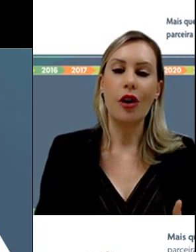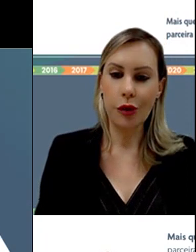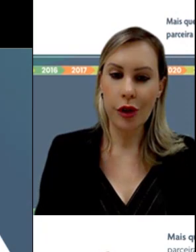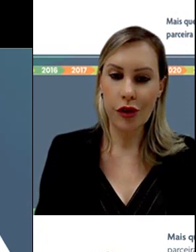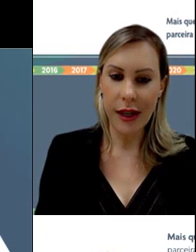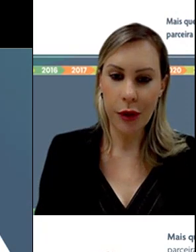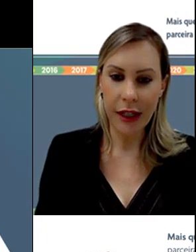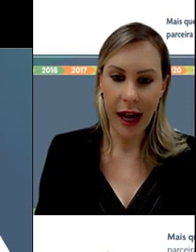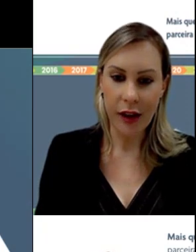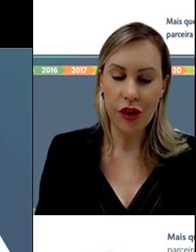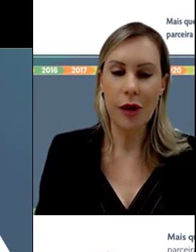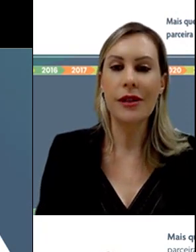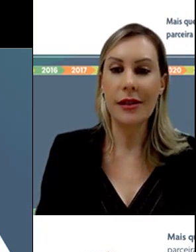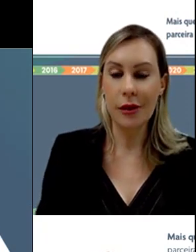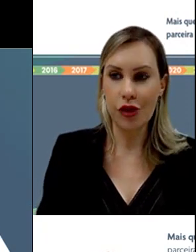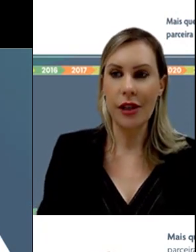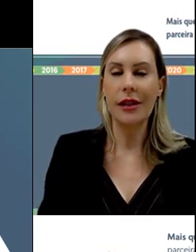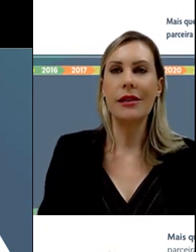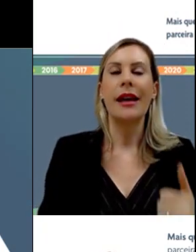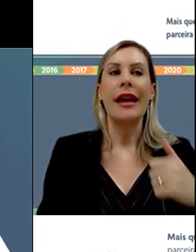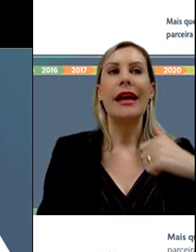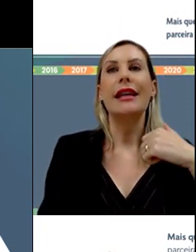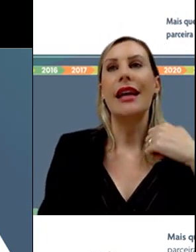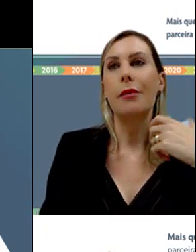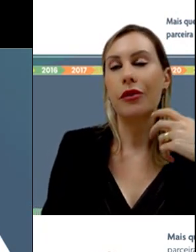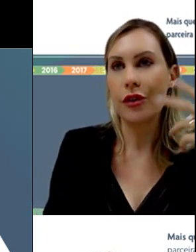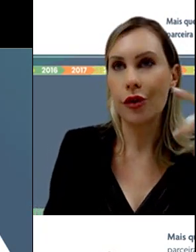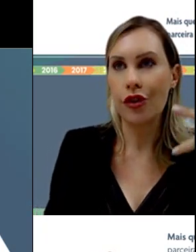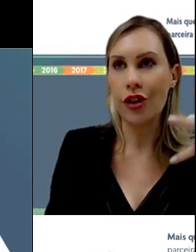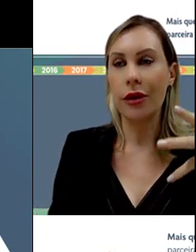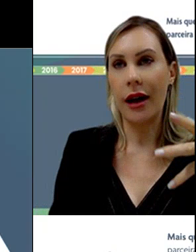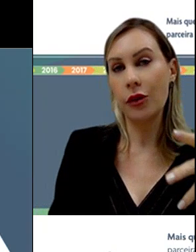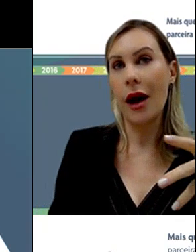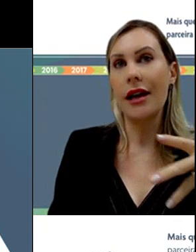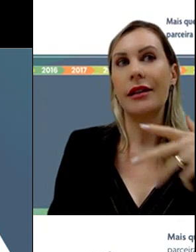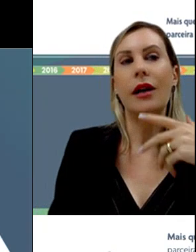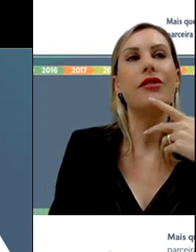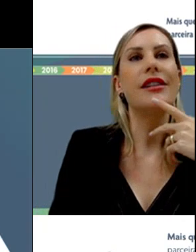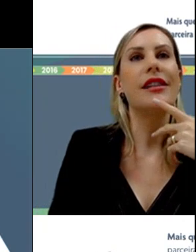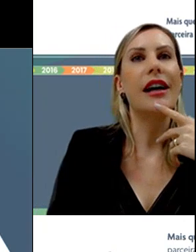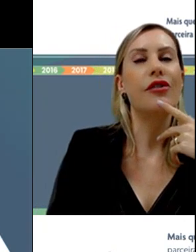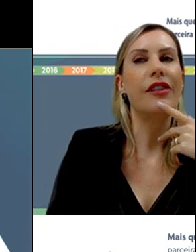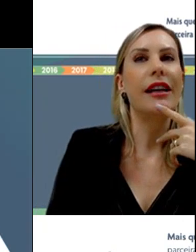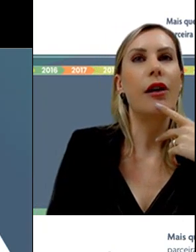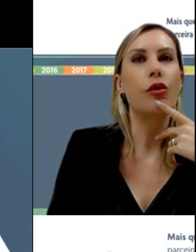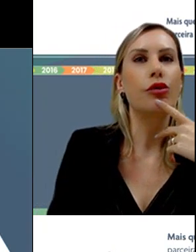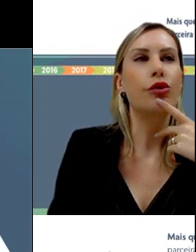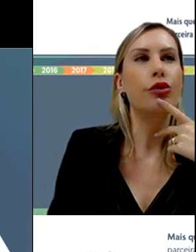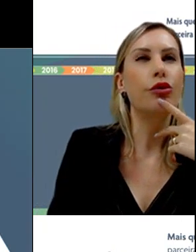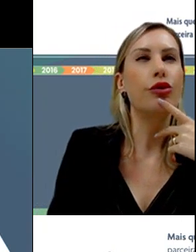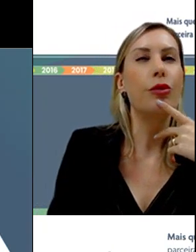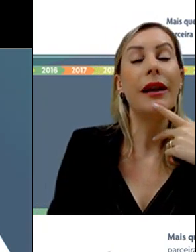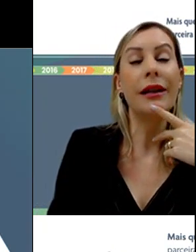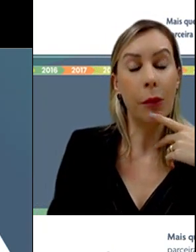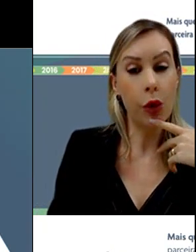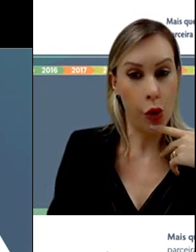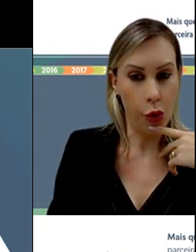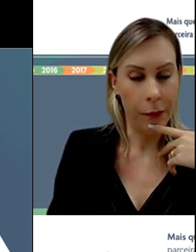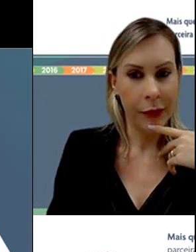nosso diretor de seguridade, é o Cícero Dias. Ele é professor de atuária da Universidade Federal